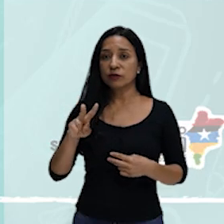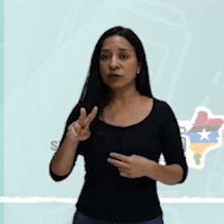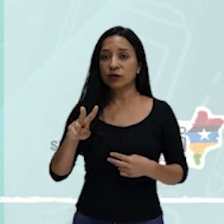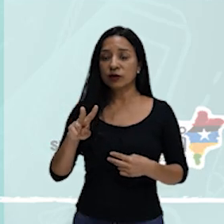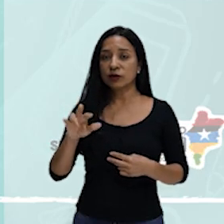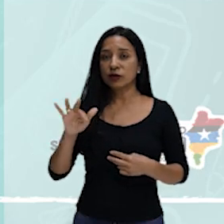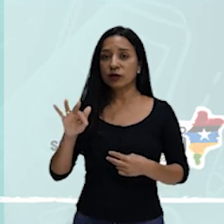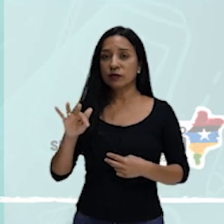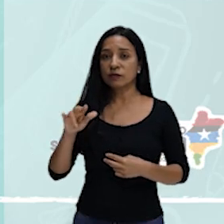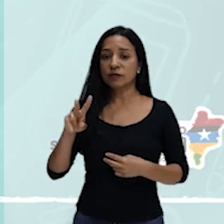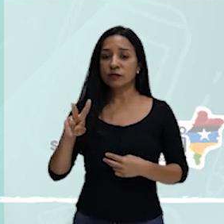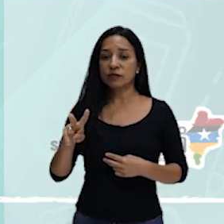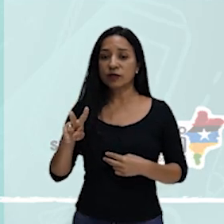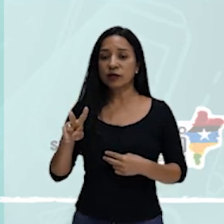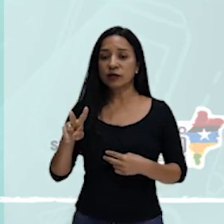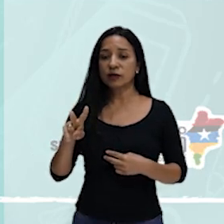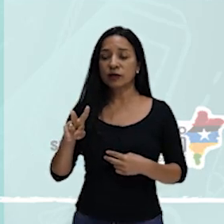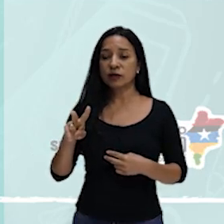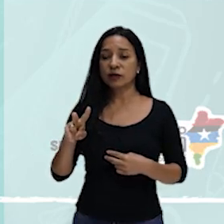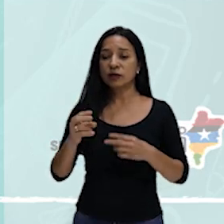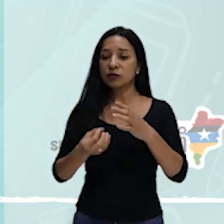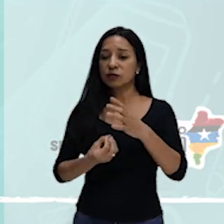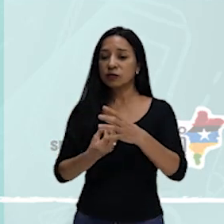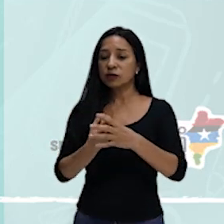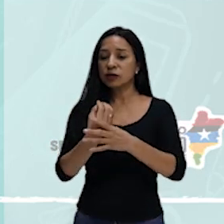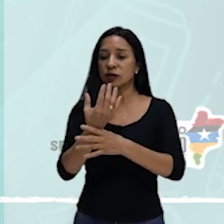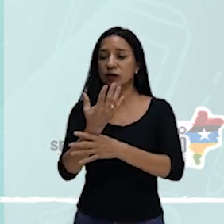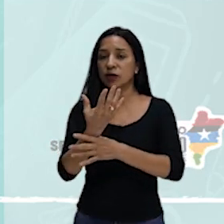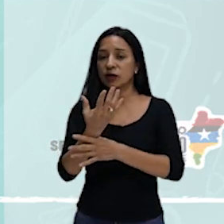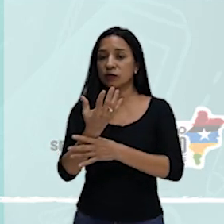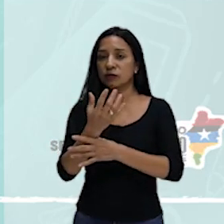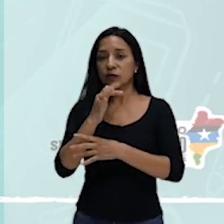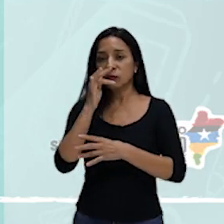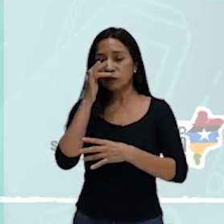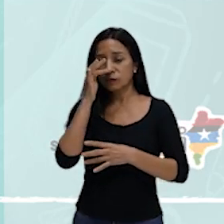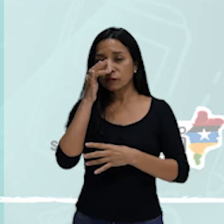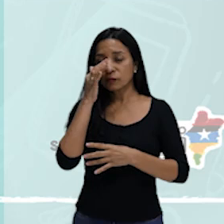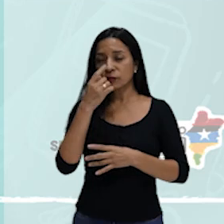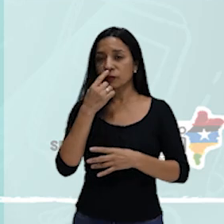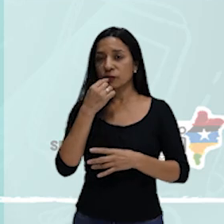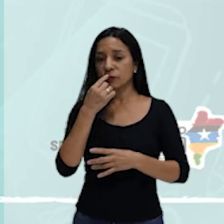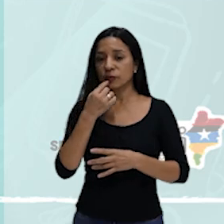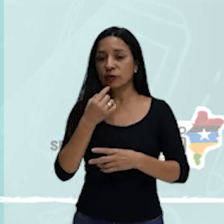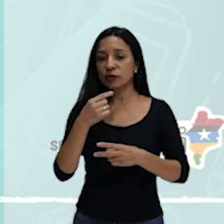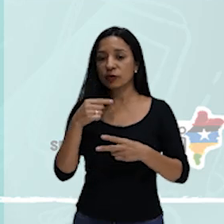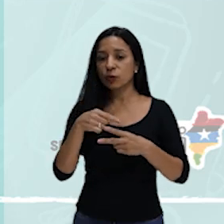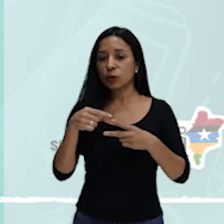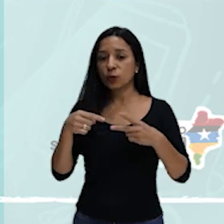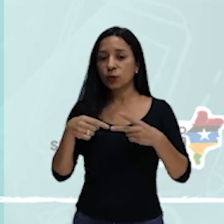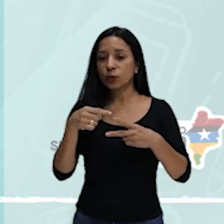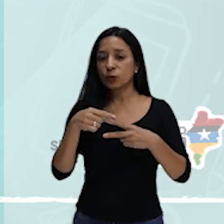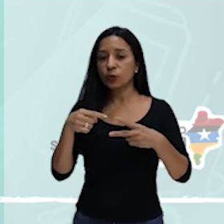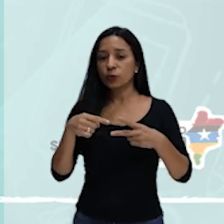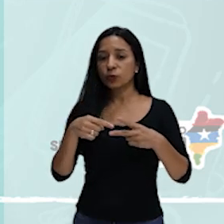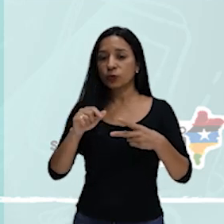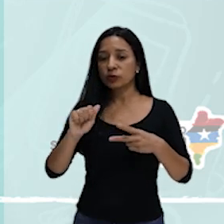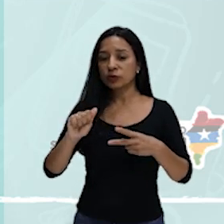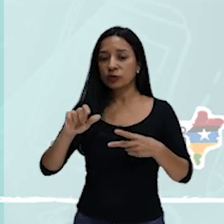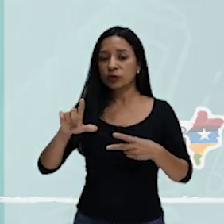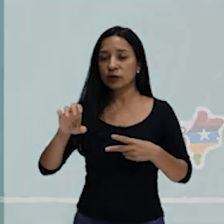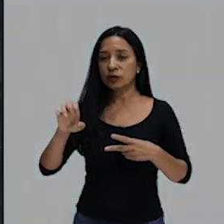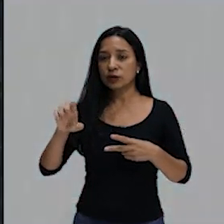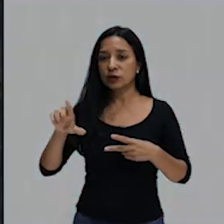FV gerava flores vermelhas, certo? Esses dois alelos aqui geram este fenótipo,